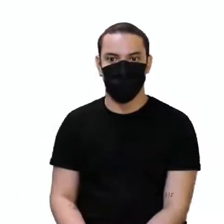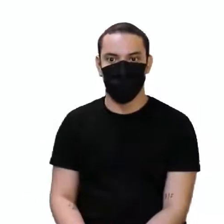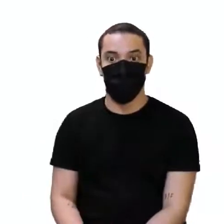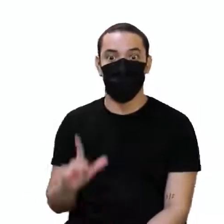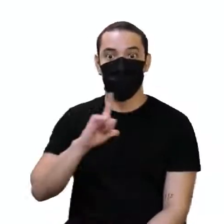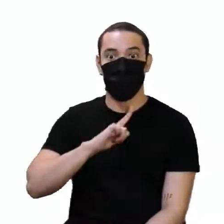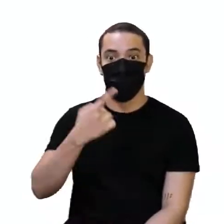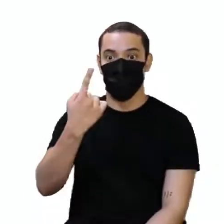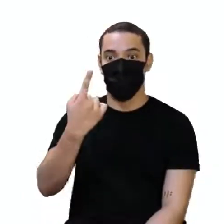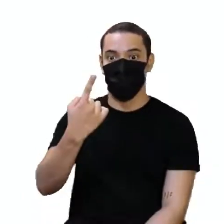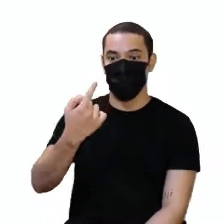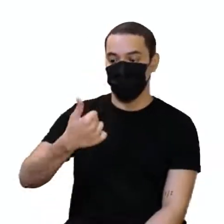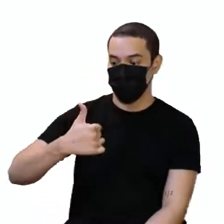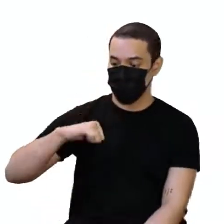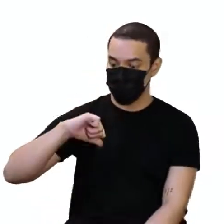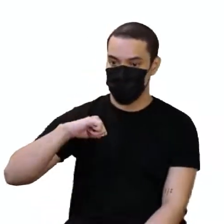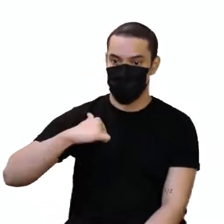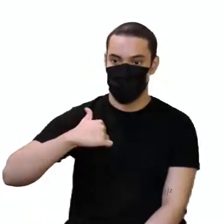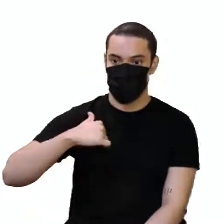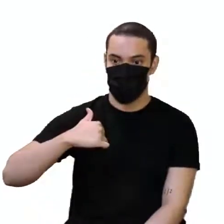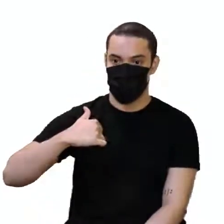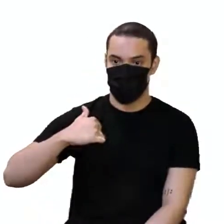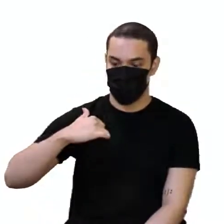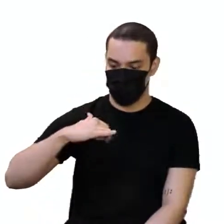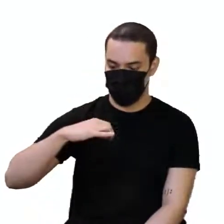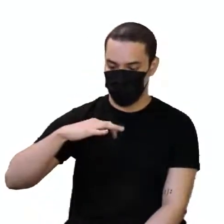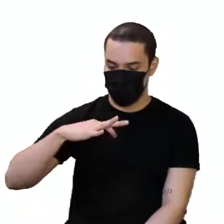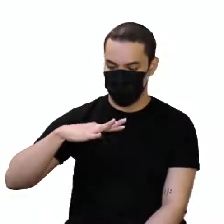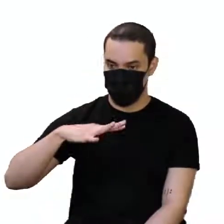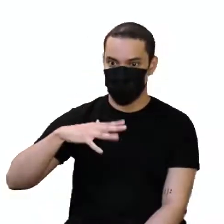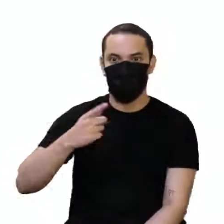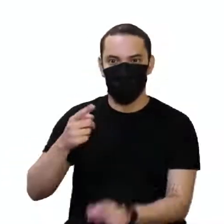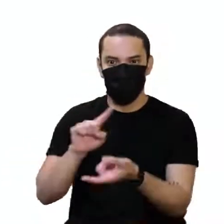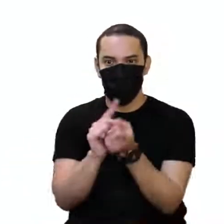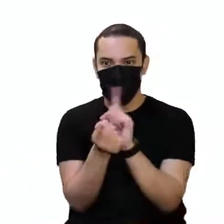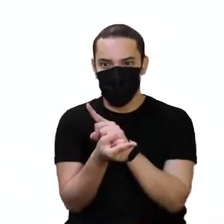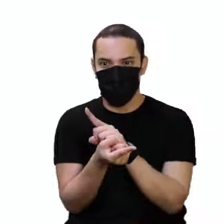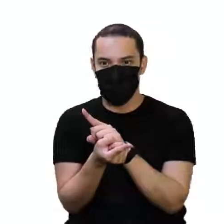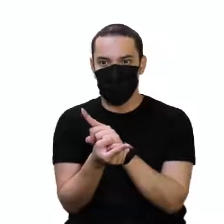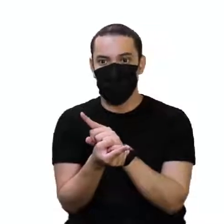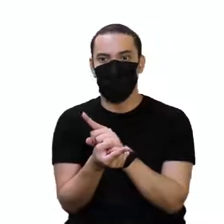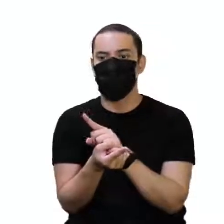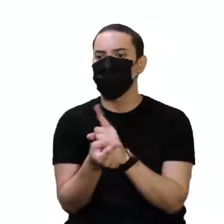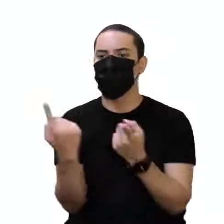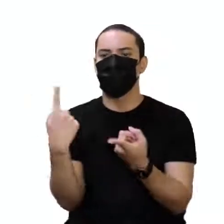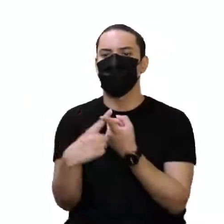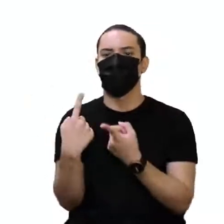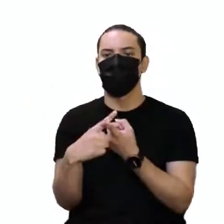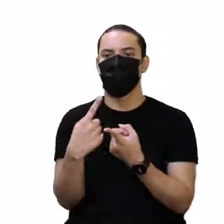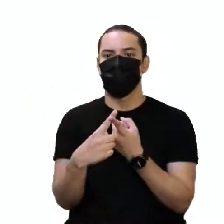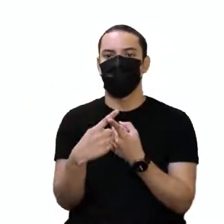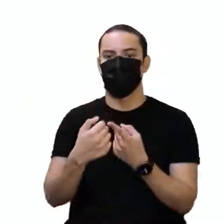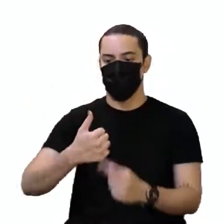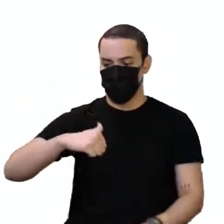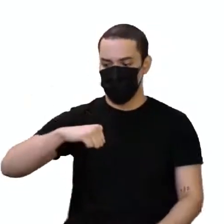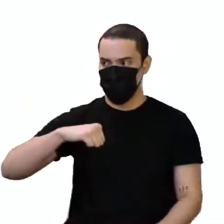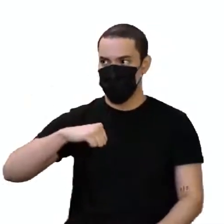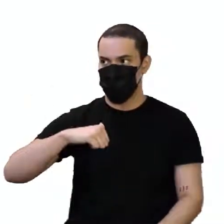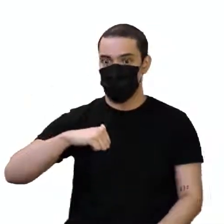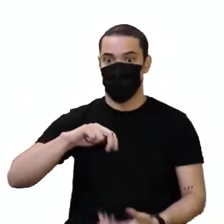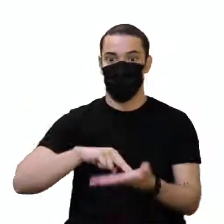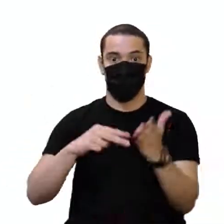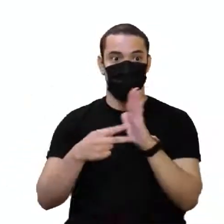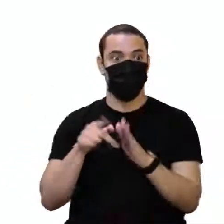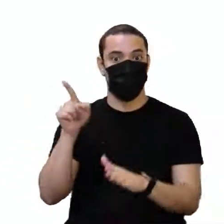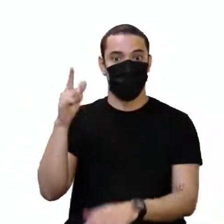dedo posterior aqui em oposição, tá lá atrás o outro. Por quê? Para que essas aves